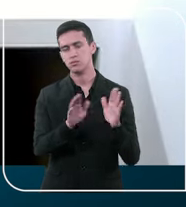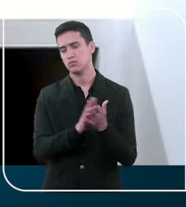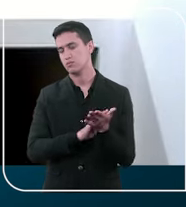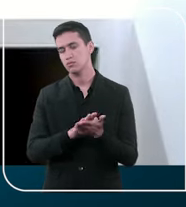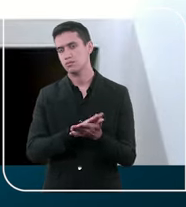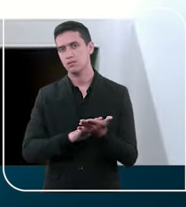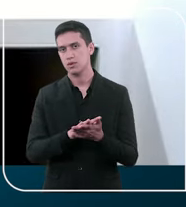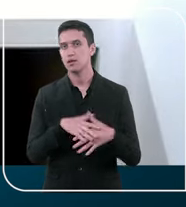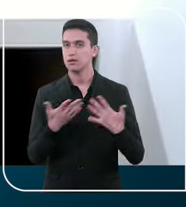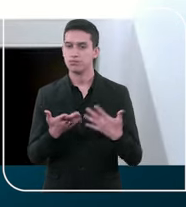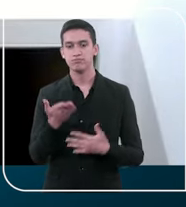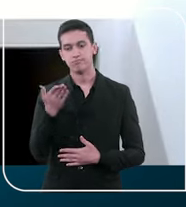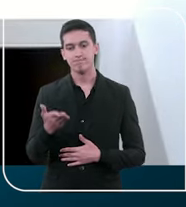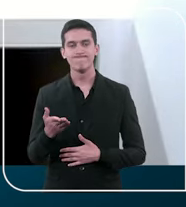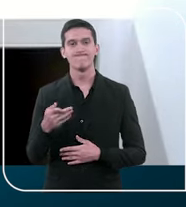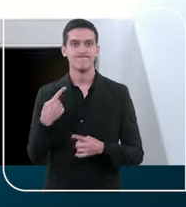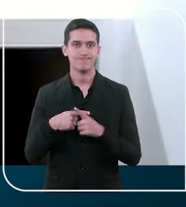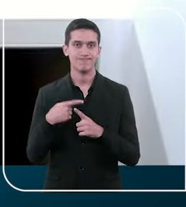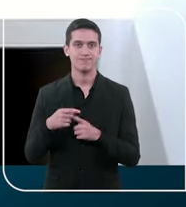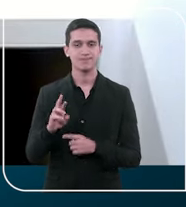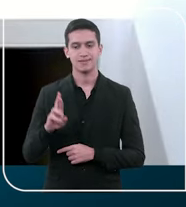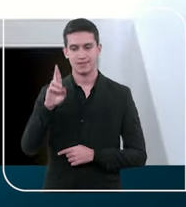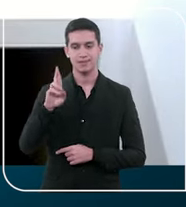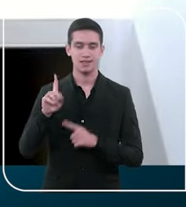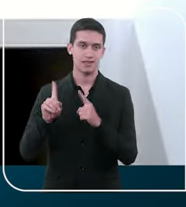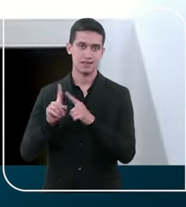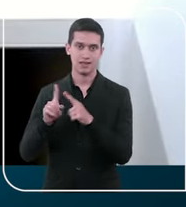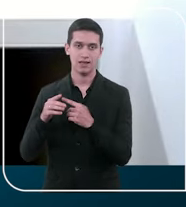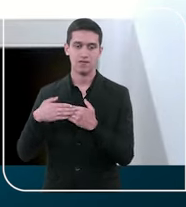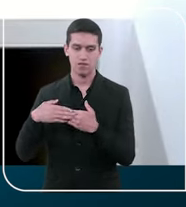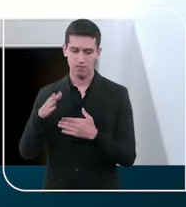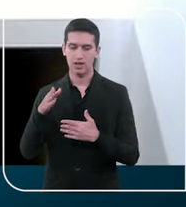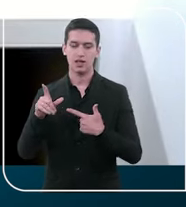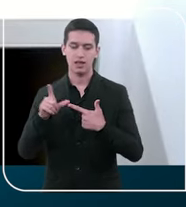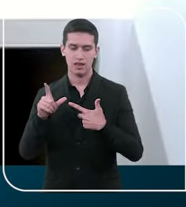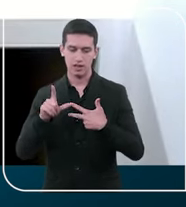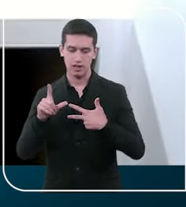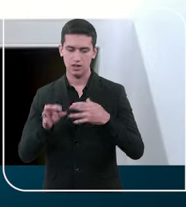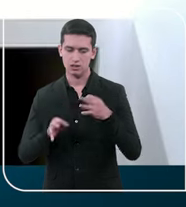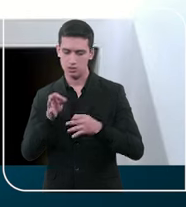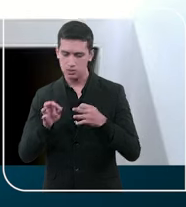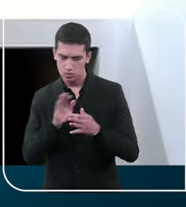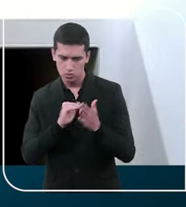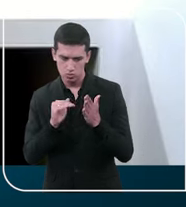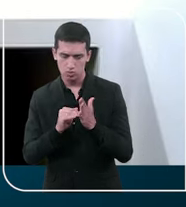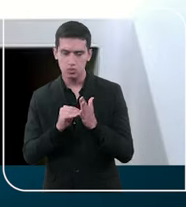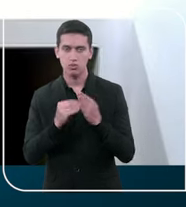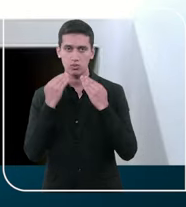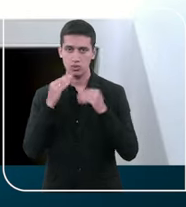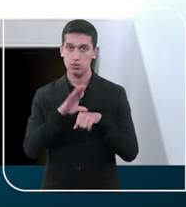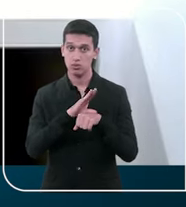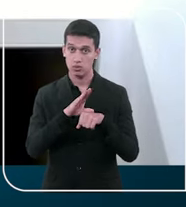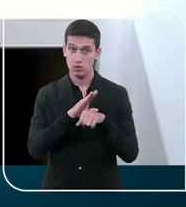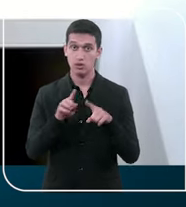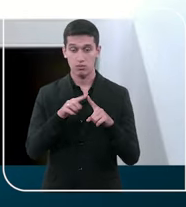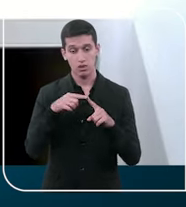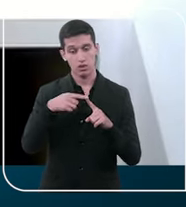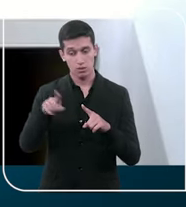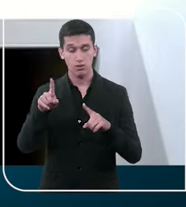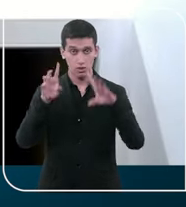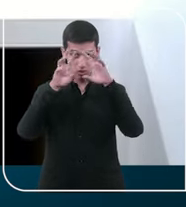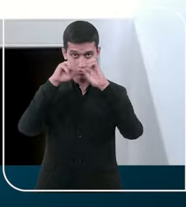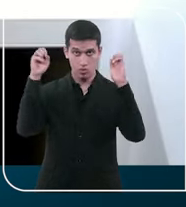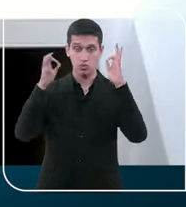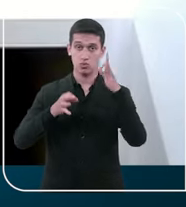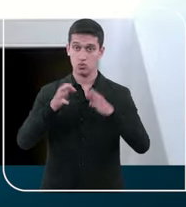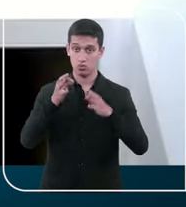crimes. Então isso também ficou um encargo do legislador infraconstitucional, que compreendeu que seriam dolosos contra a vida e deveriam ser encaminhados ao Tribunal